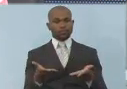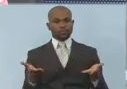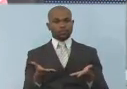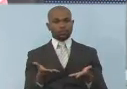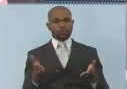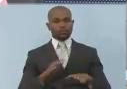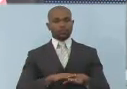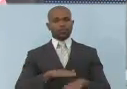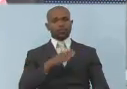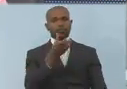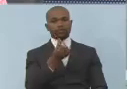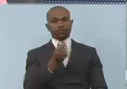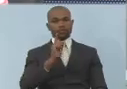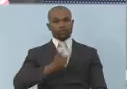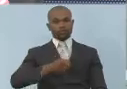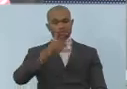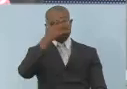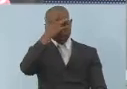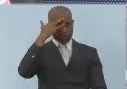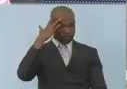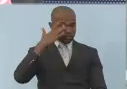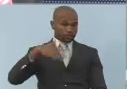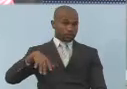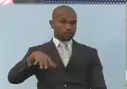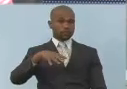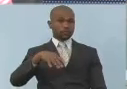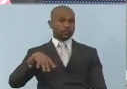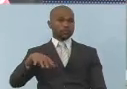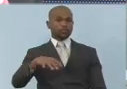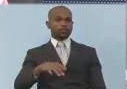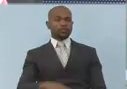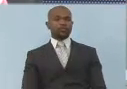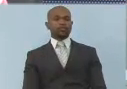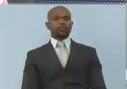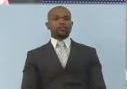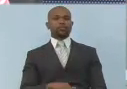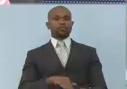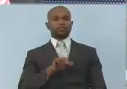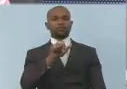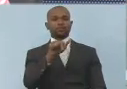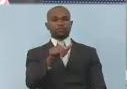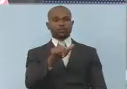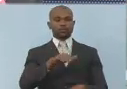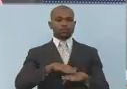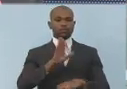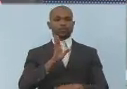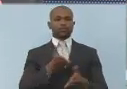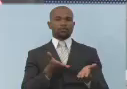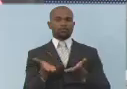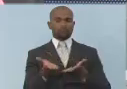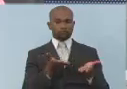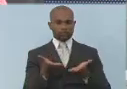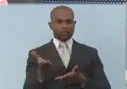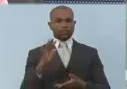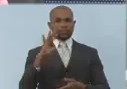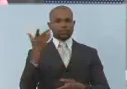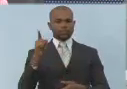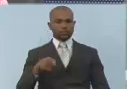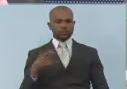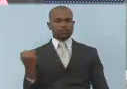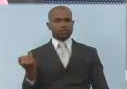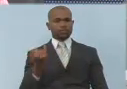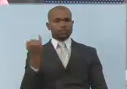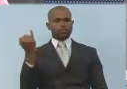de 6 mil pessoas e com mais de 7 mil serviços prestados. Tá? Isso é muito importante,